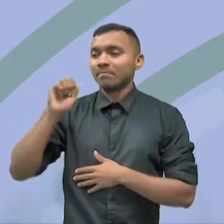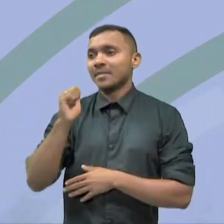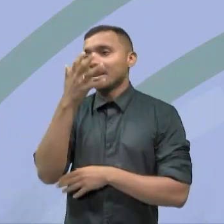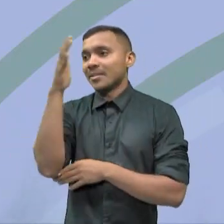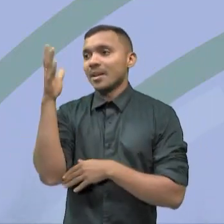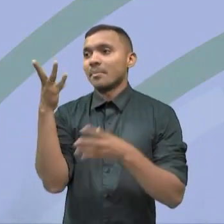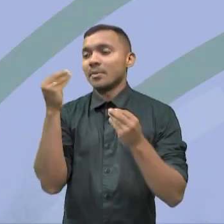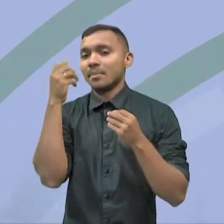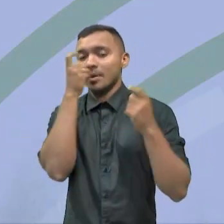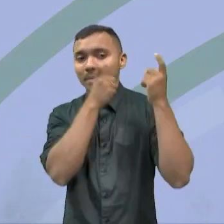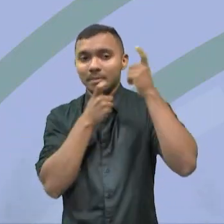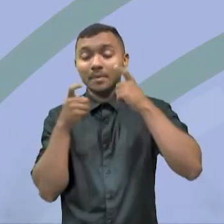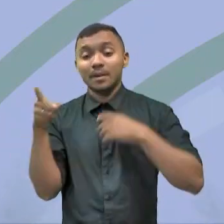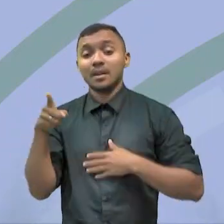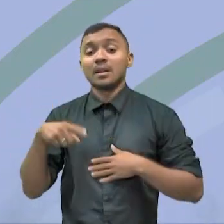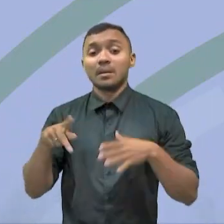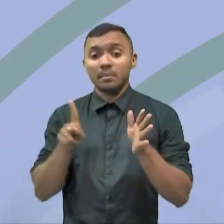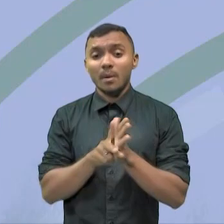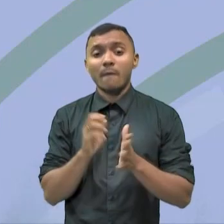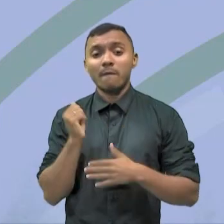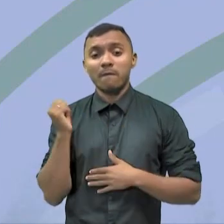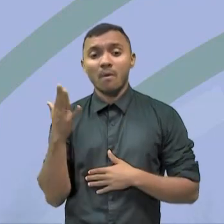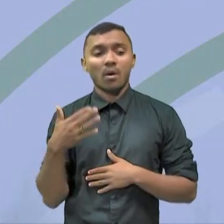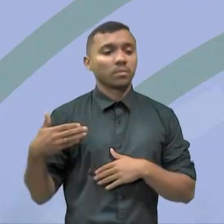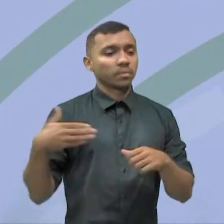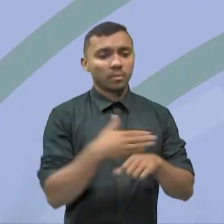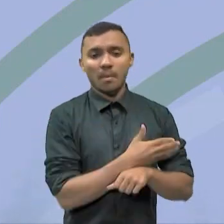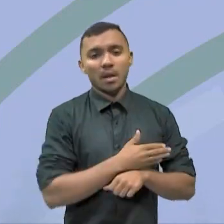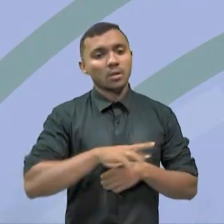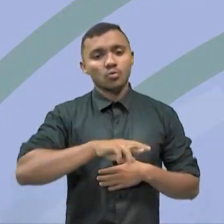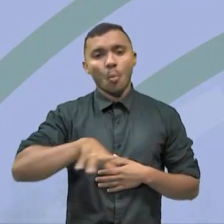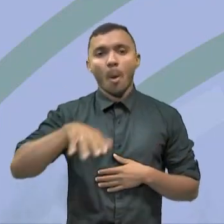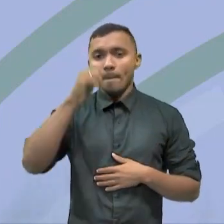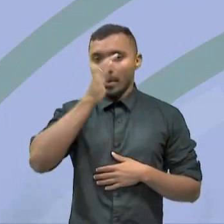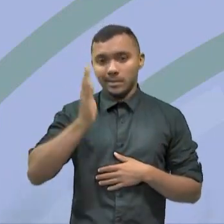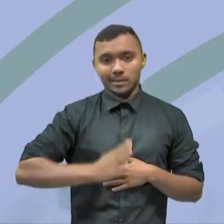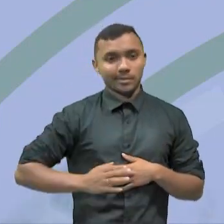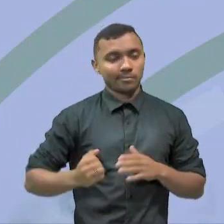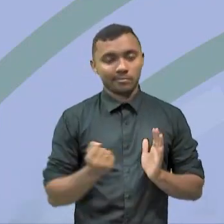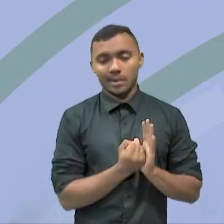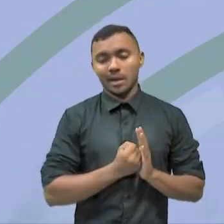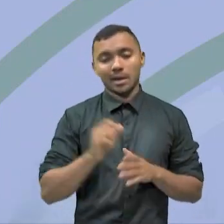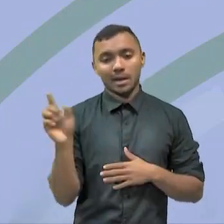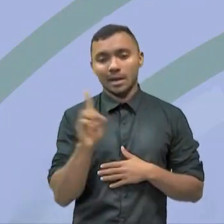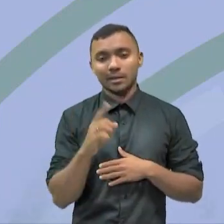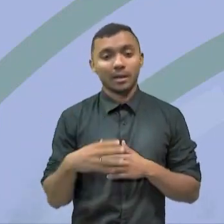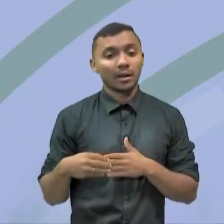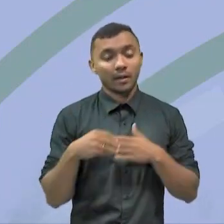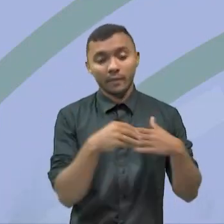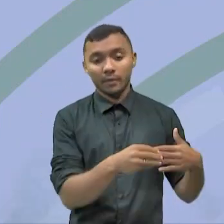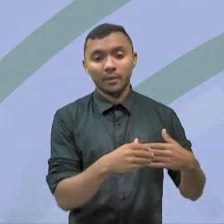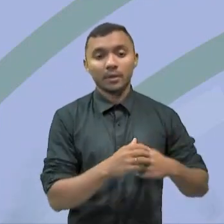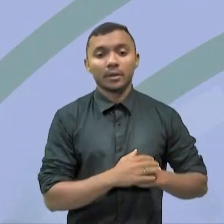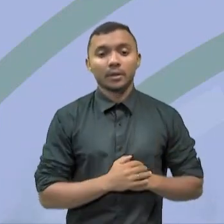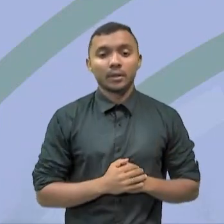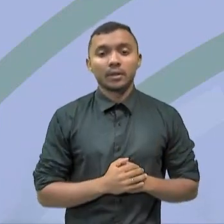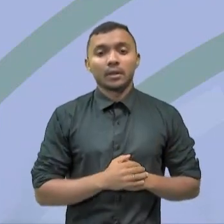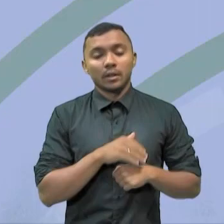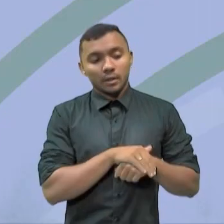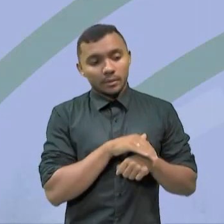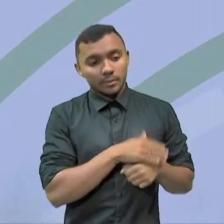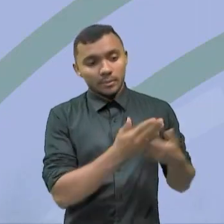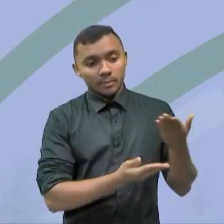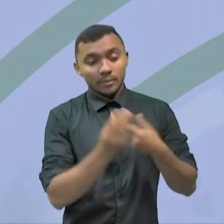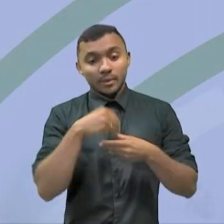é uma espécie exótica, invasora, ou seja, não faz parte do nosso ecossistema, e ele foi trazido para cá. Ele era criado em aquários lá no